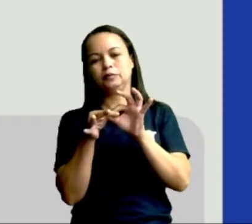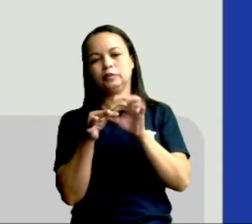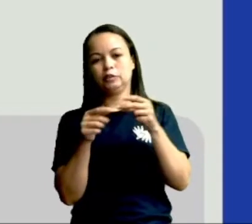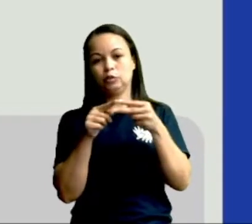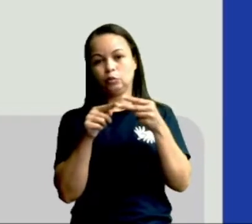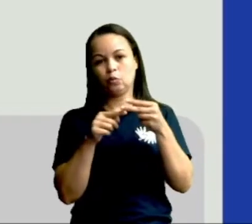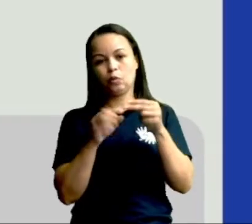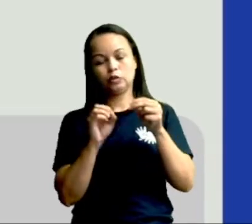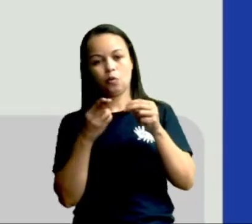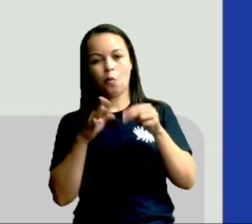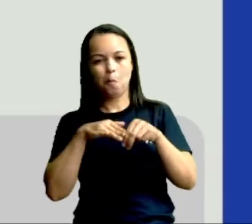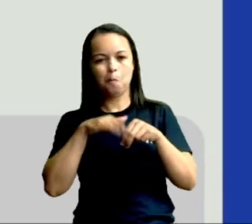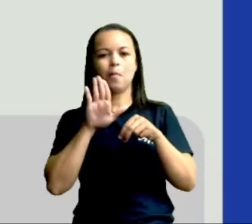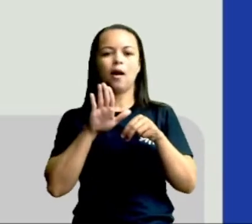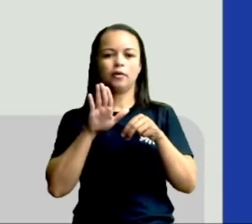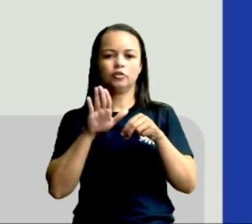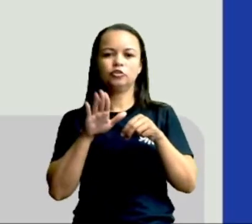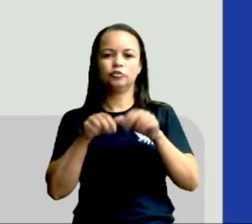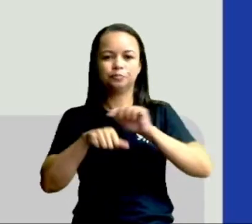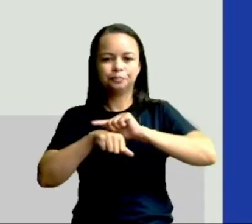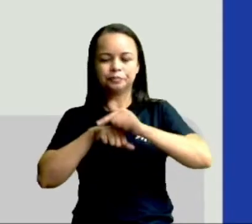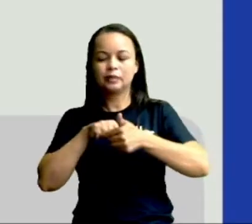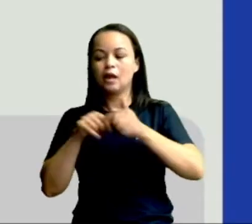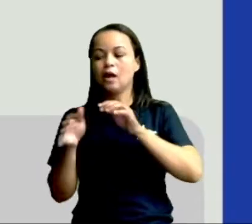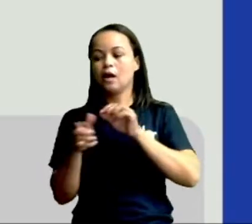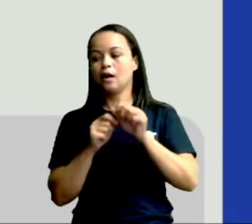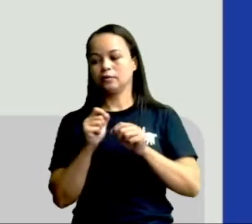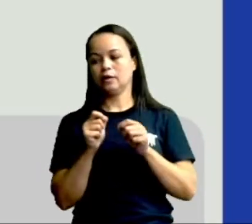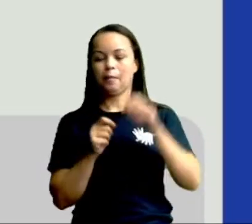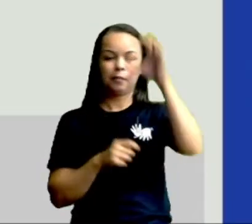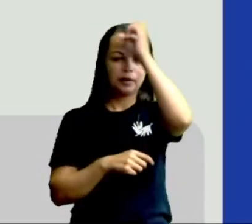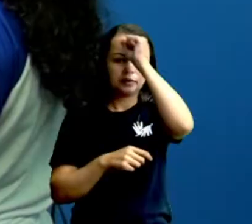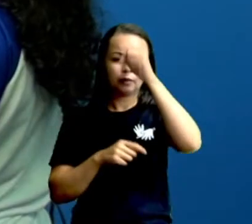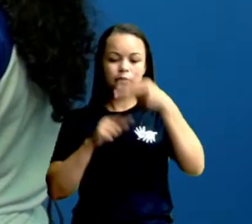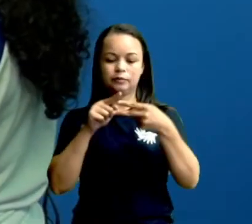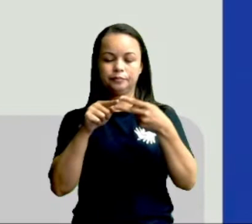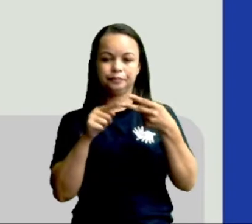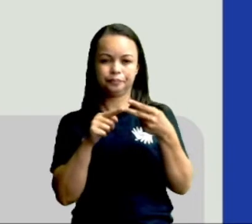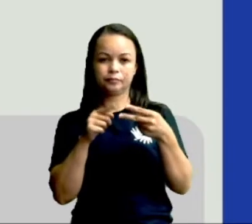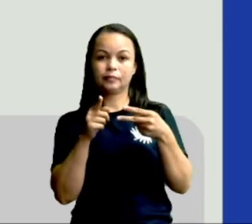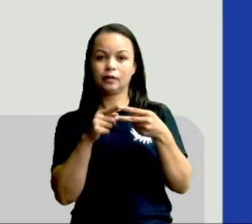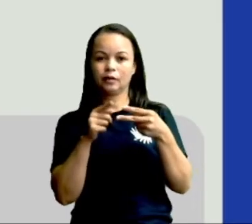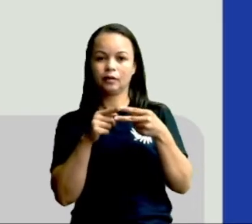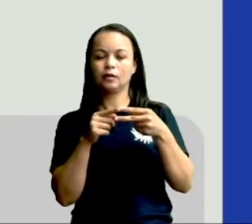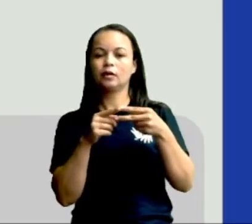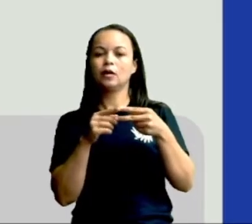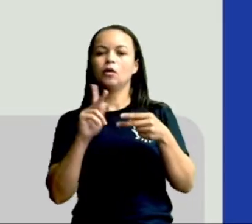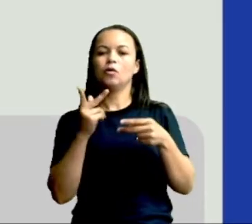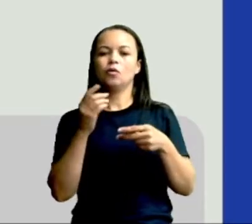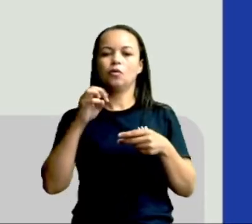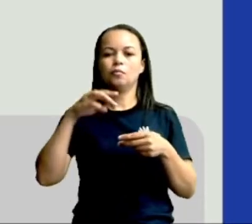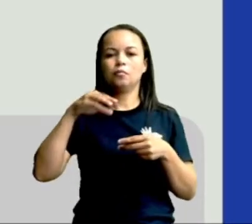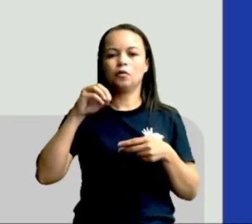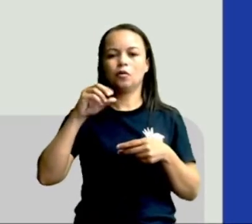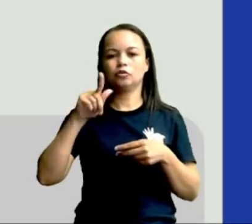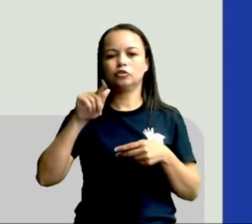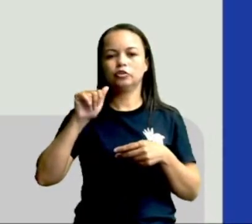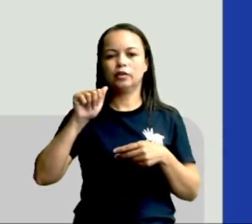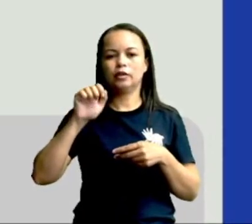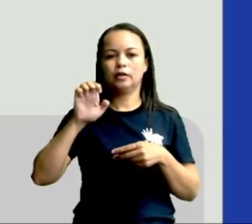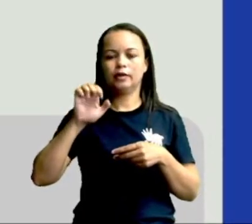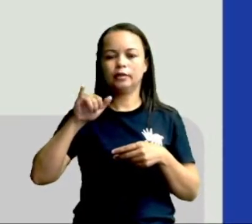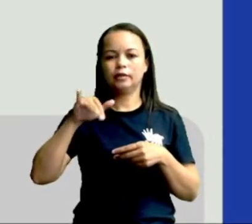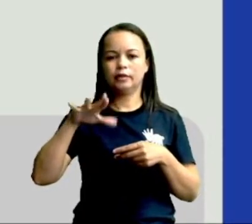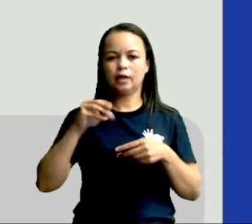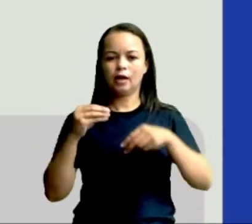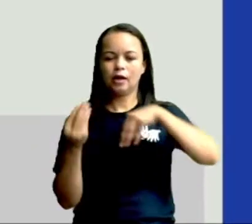substâncias. E aprendemos que existem dois tipos, que são a mistura homogênea, não é isso?